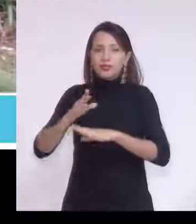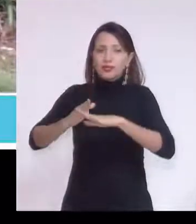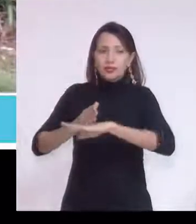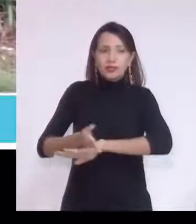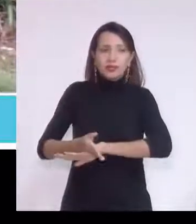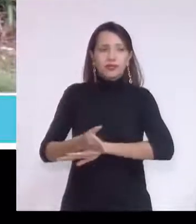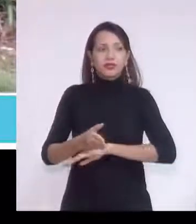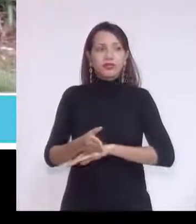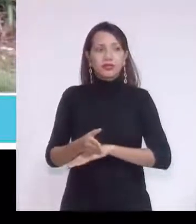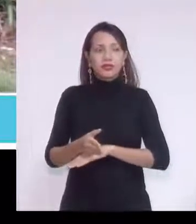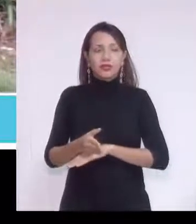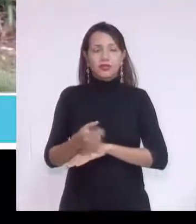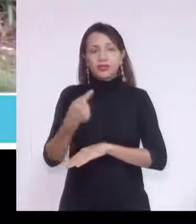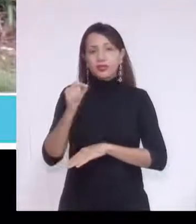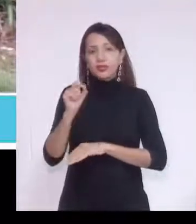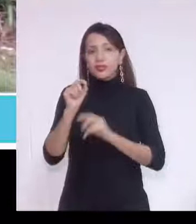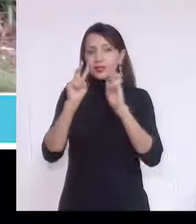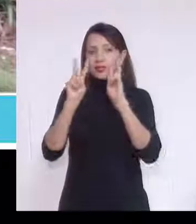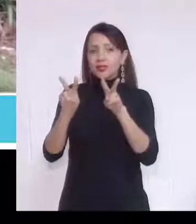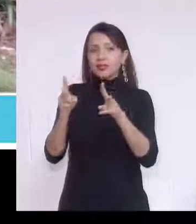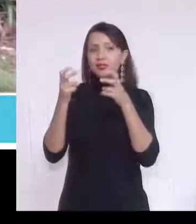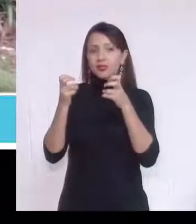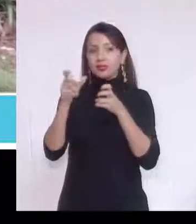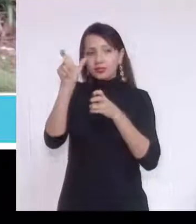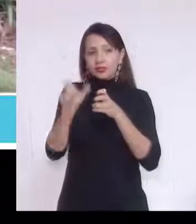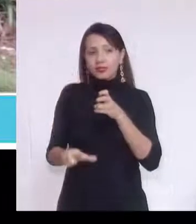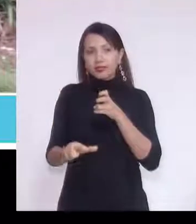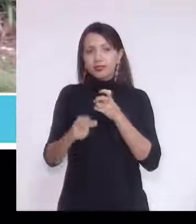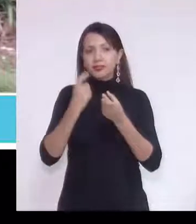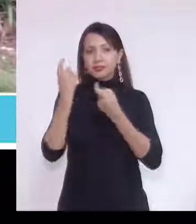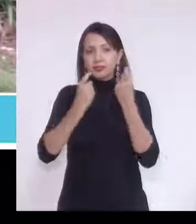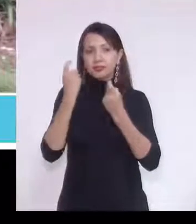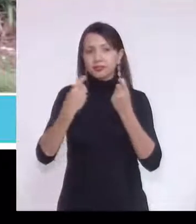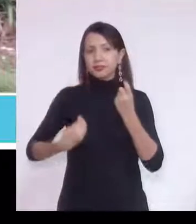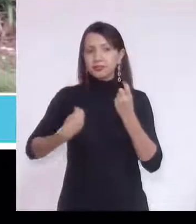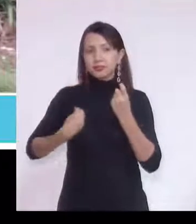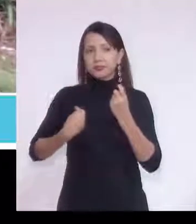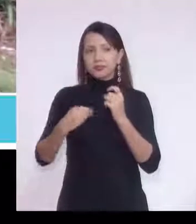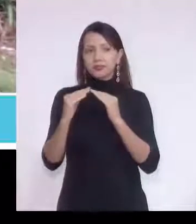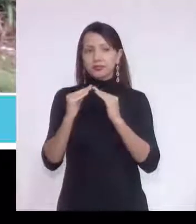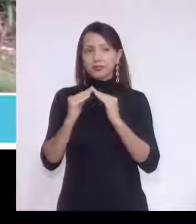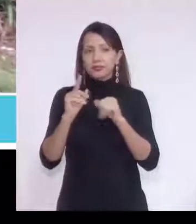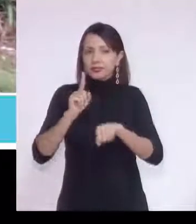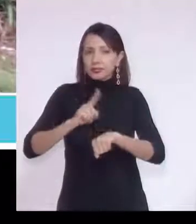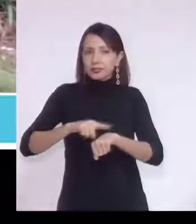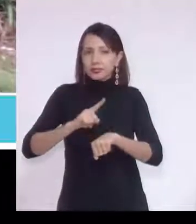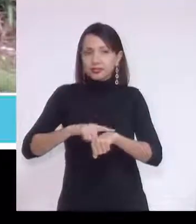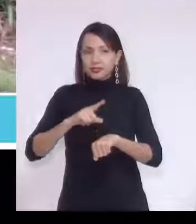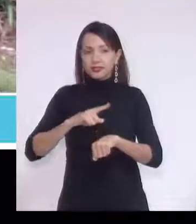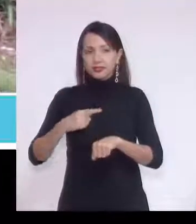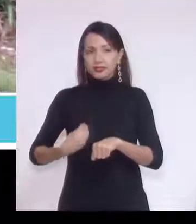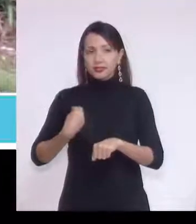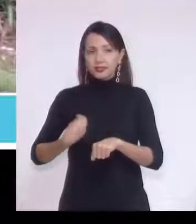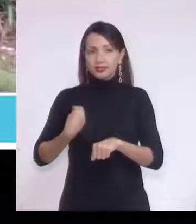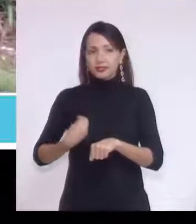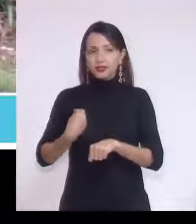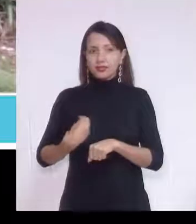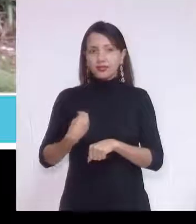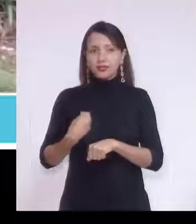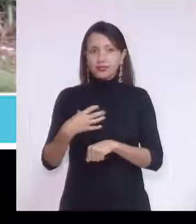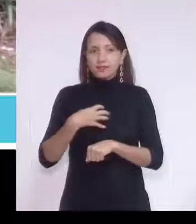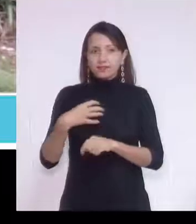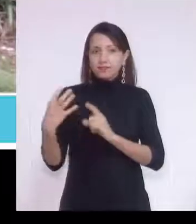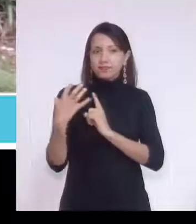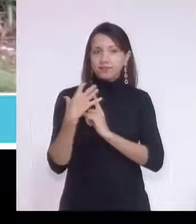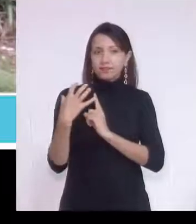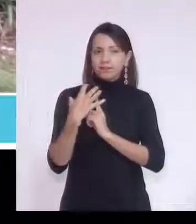é? Então, o que eu enxergo na maior preocupação hoje do morador? A partir do momento que o morador ele se sente acuado,